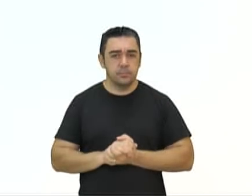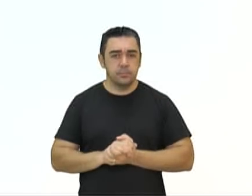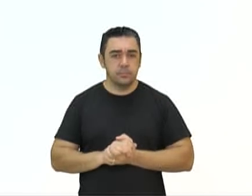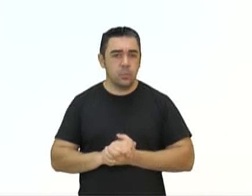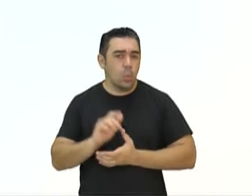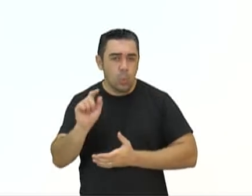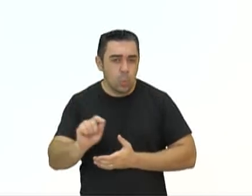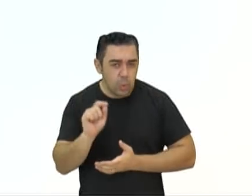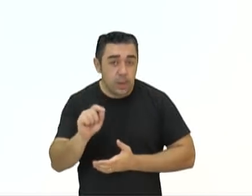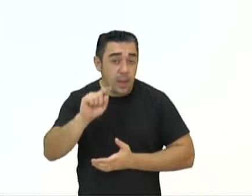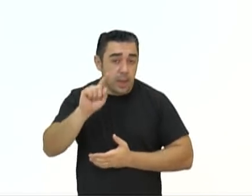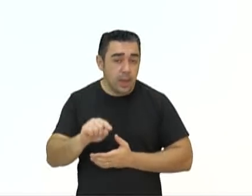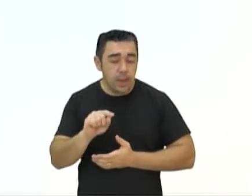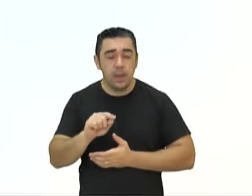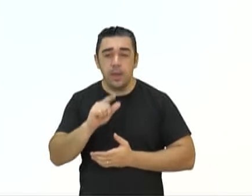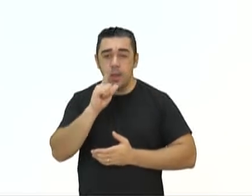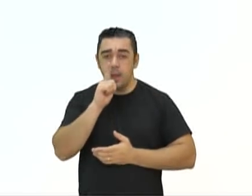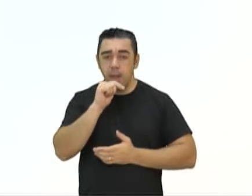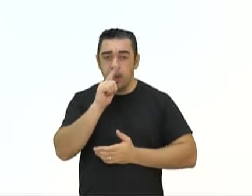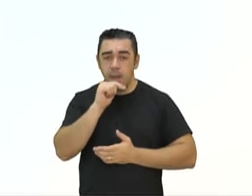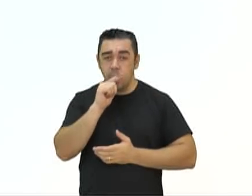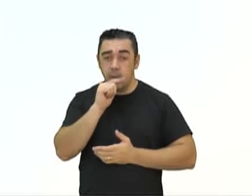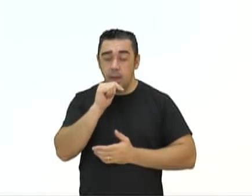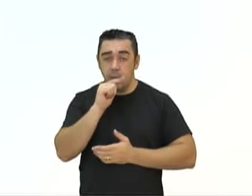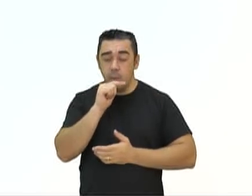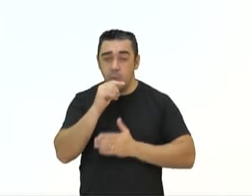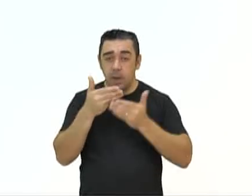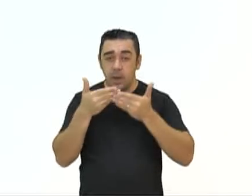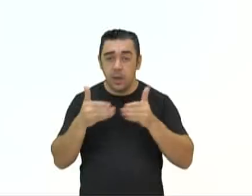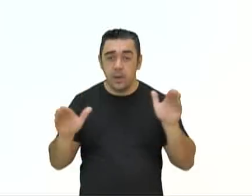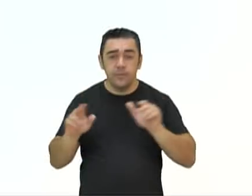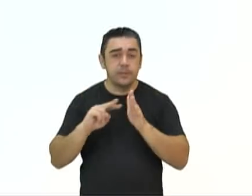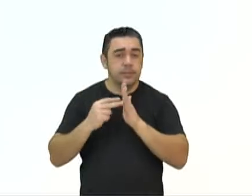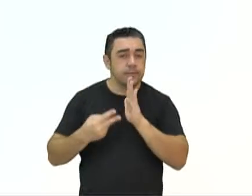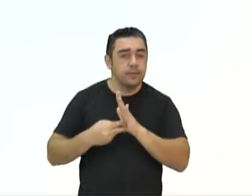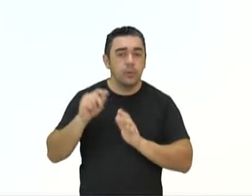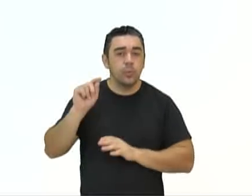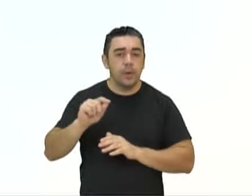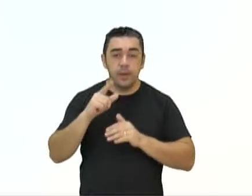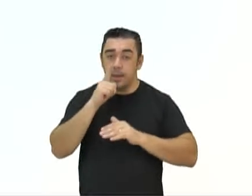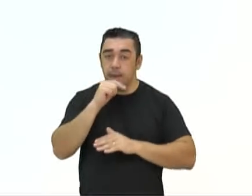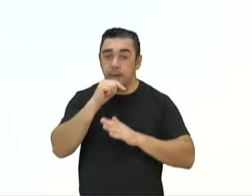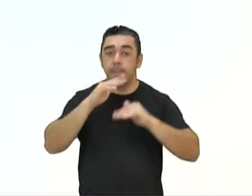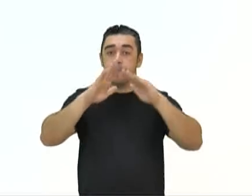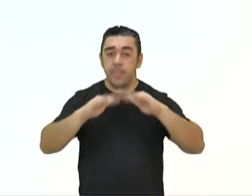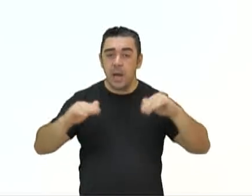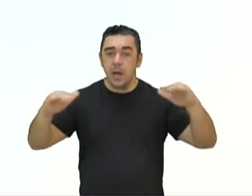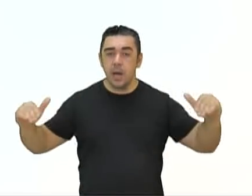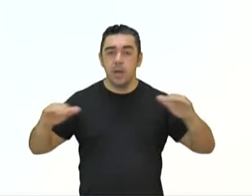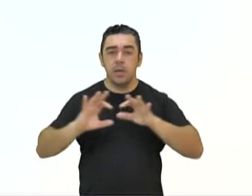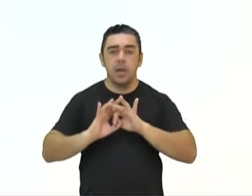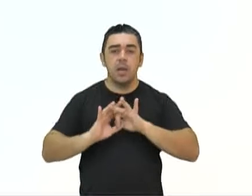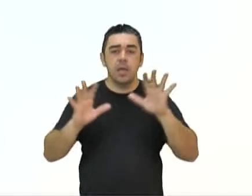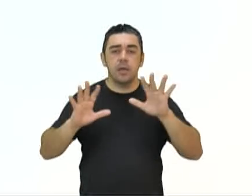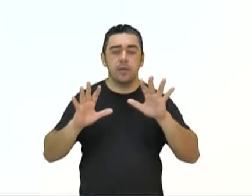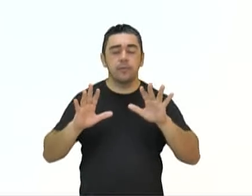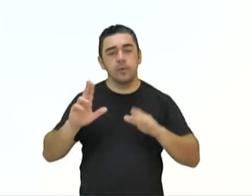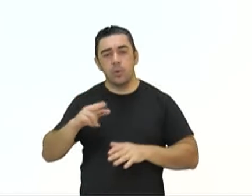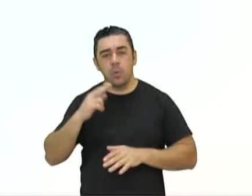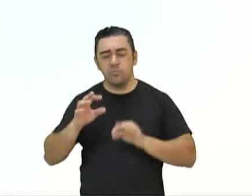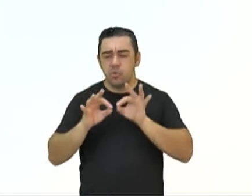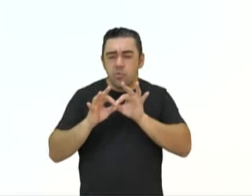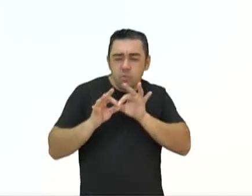Designa-se por natação em águas abertas, natação de alto mar, natação de águas livres, natação de